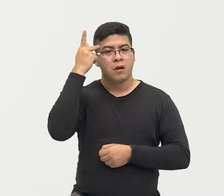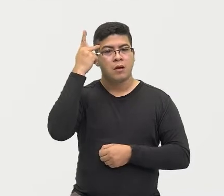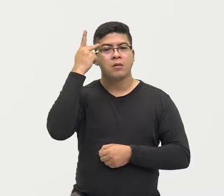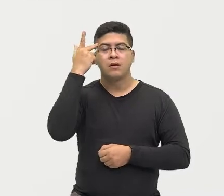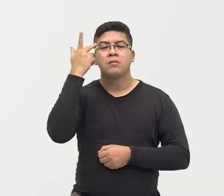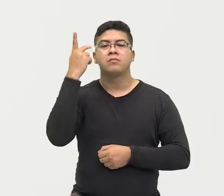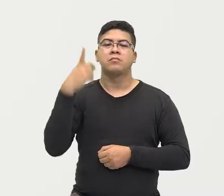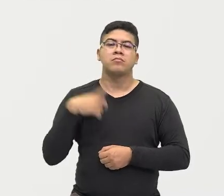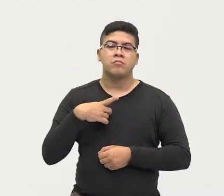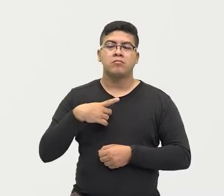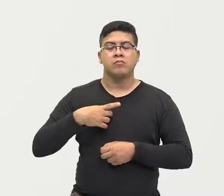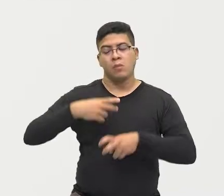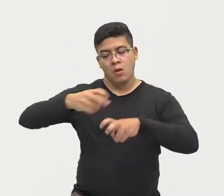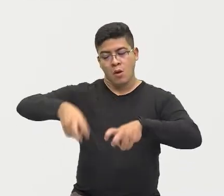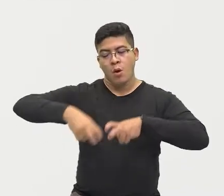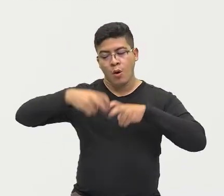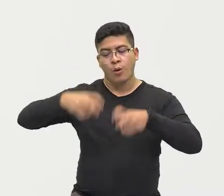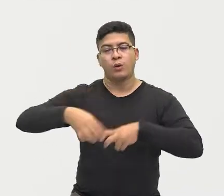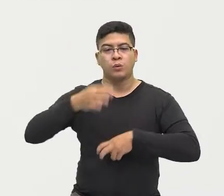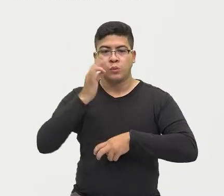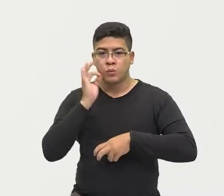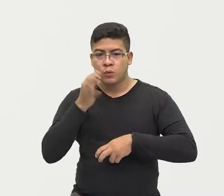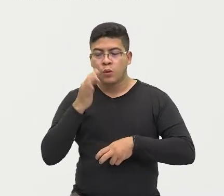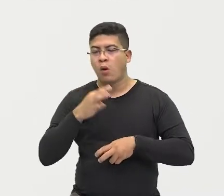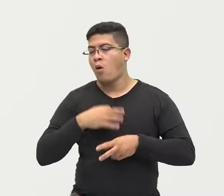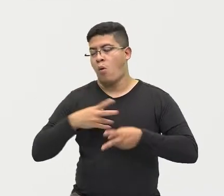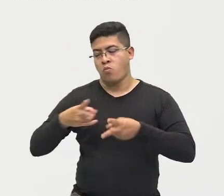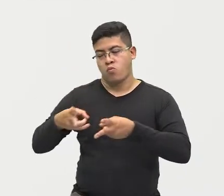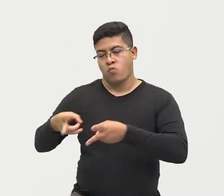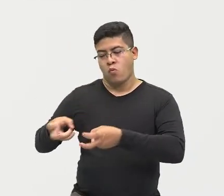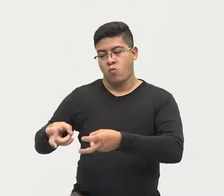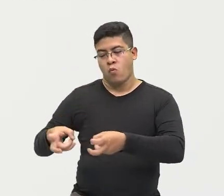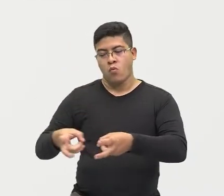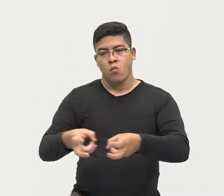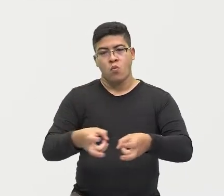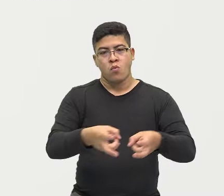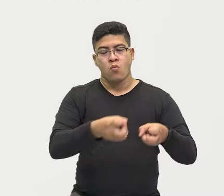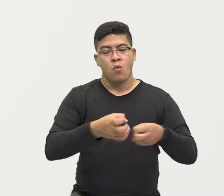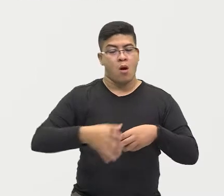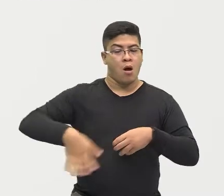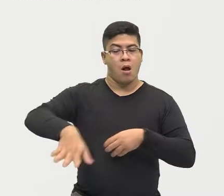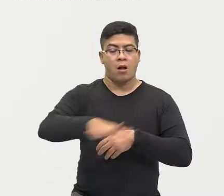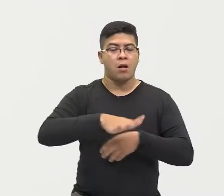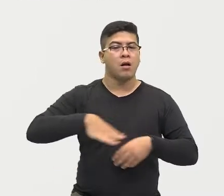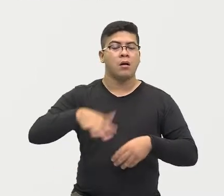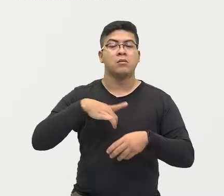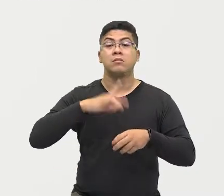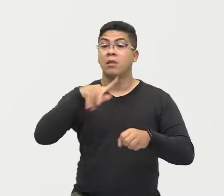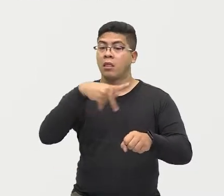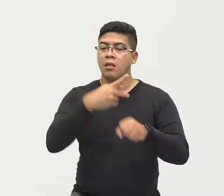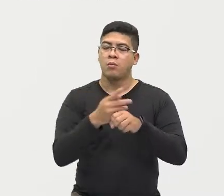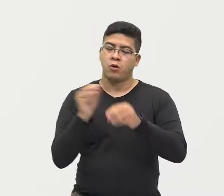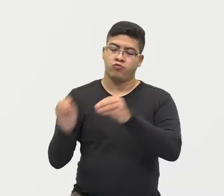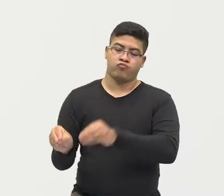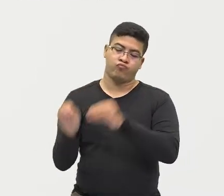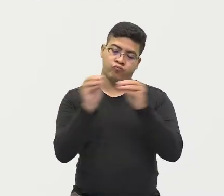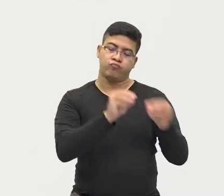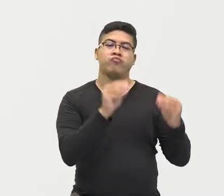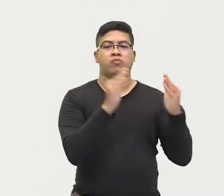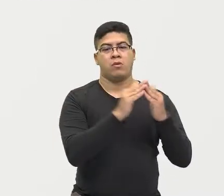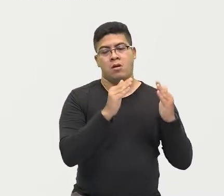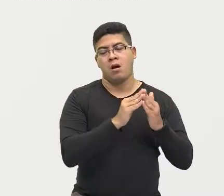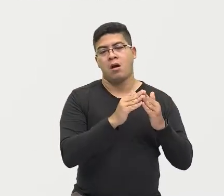encostado nas fazendas de café, esgotando os recursos da terra, para depois mudar-se e continuar com seus hábitos.